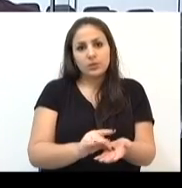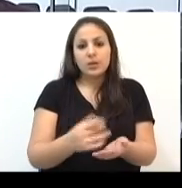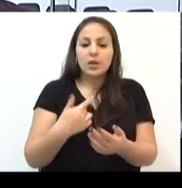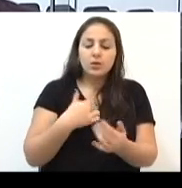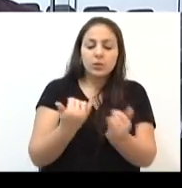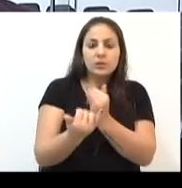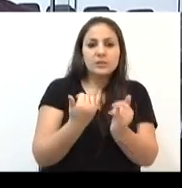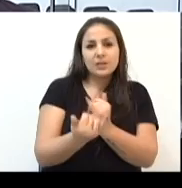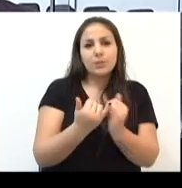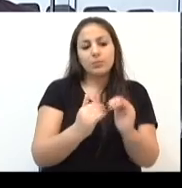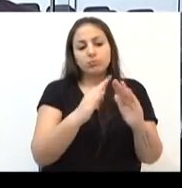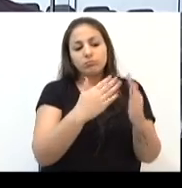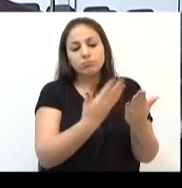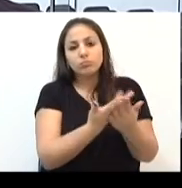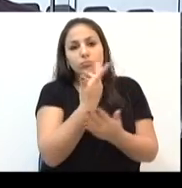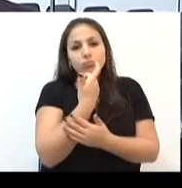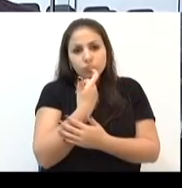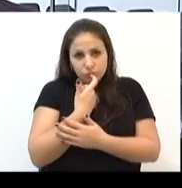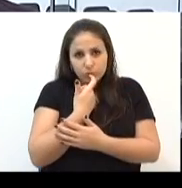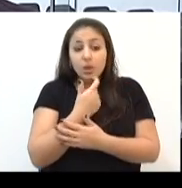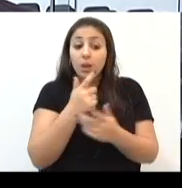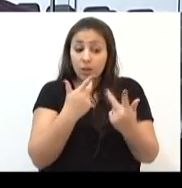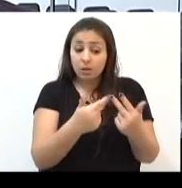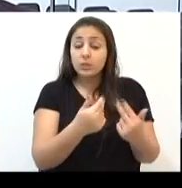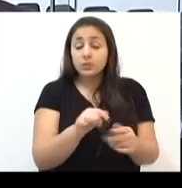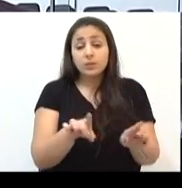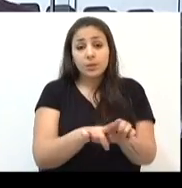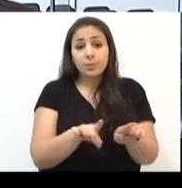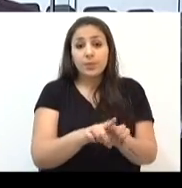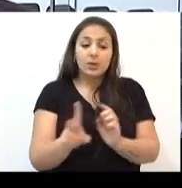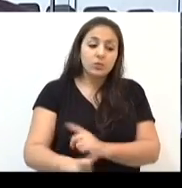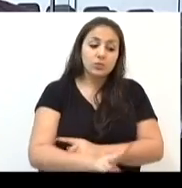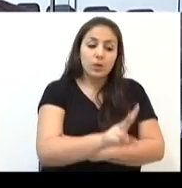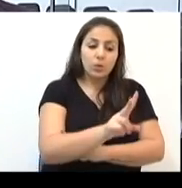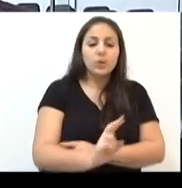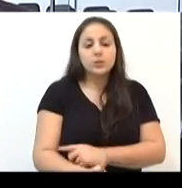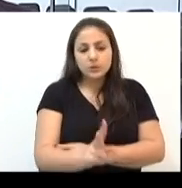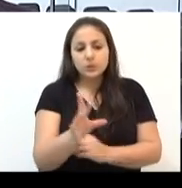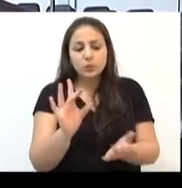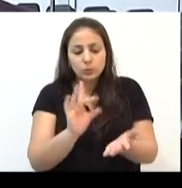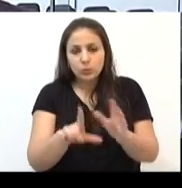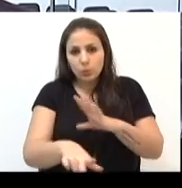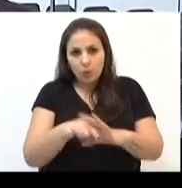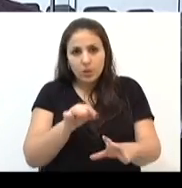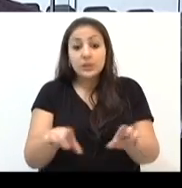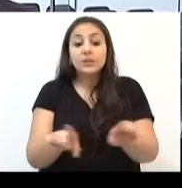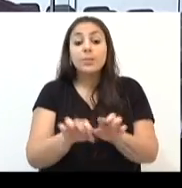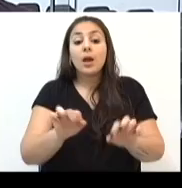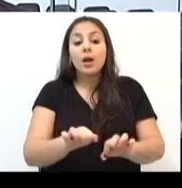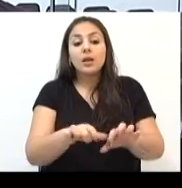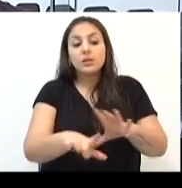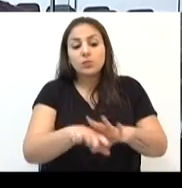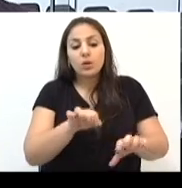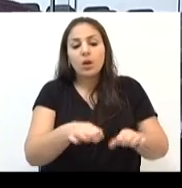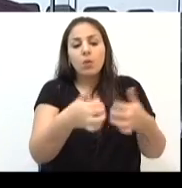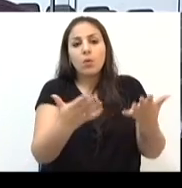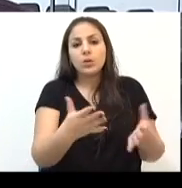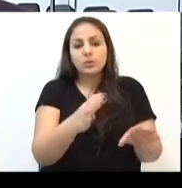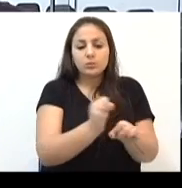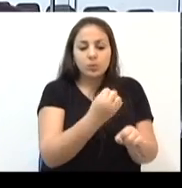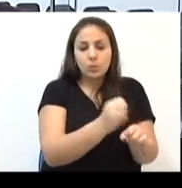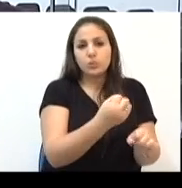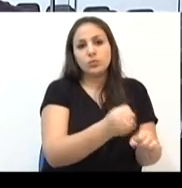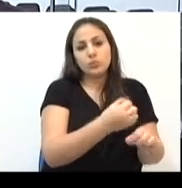da EMEI, da Educação Infantil, então ali se define os valores e se define aonde vai ser construída